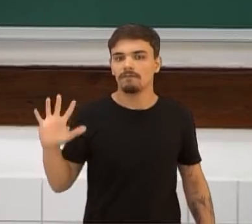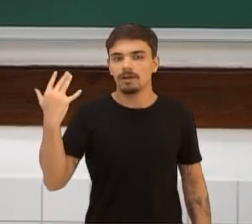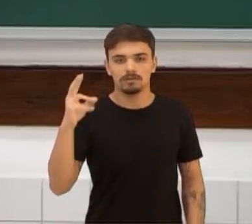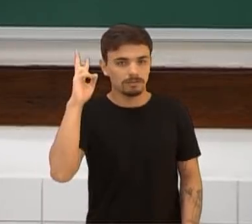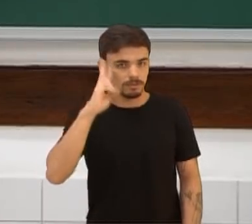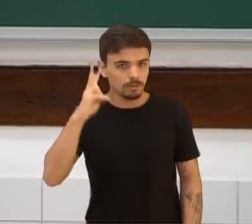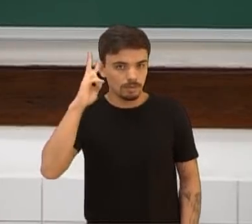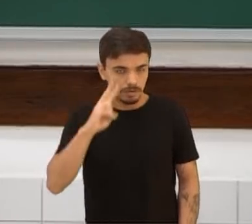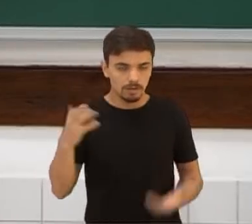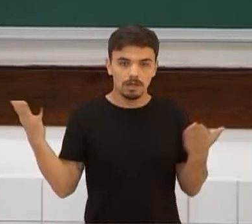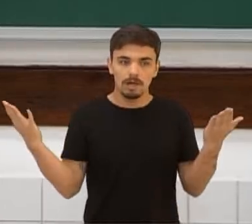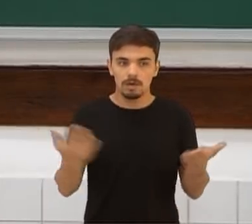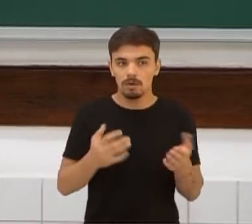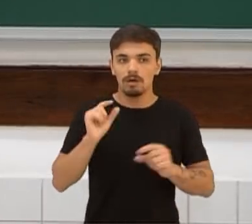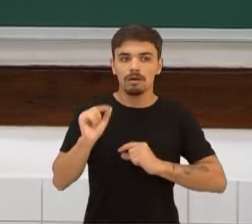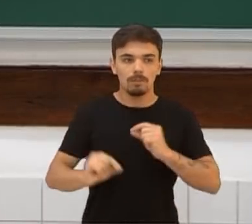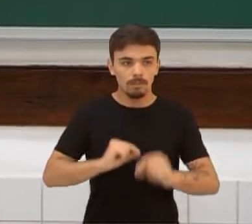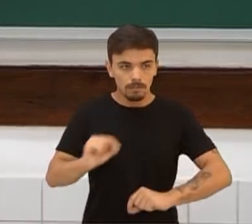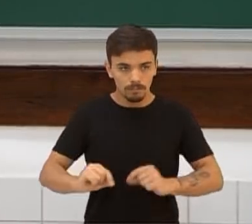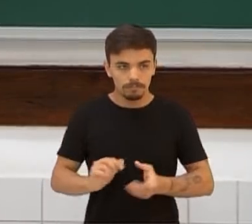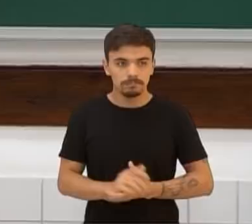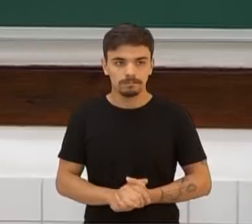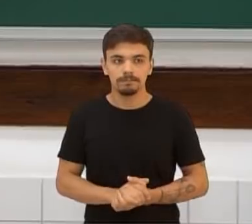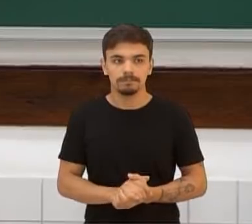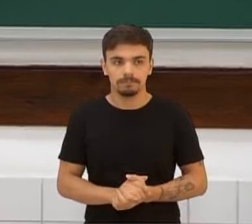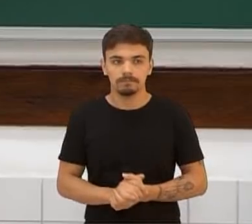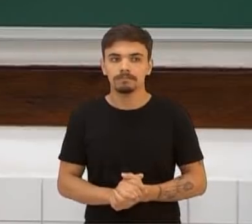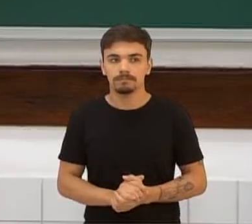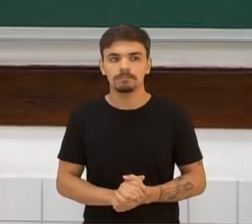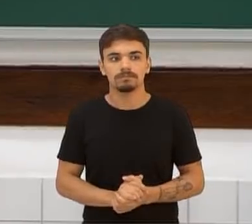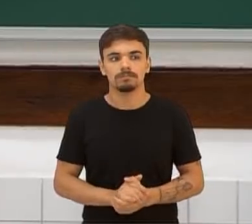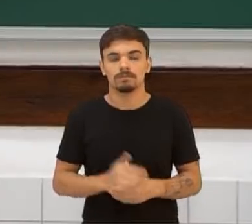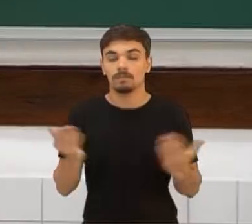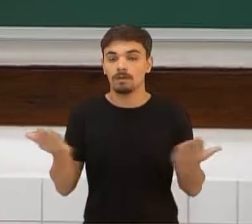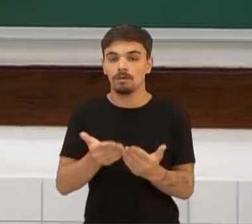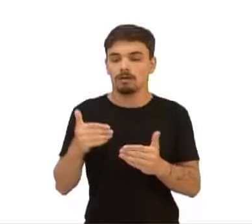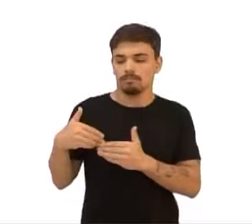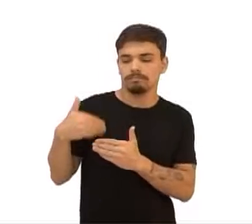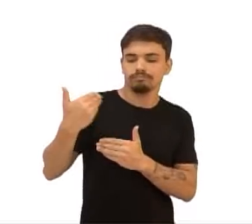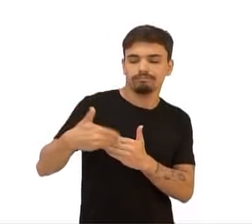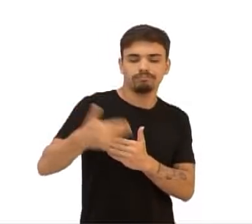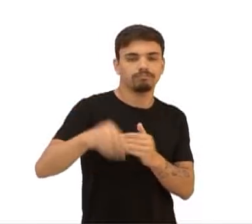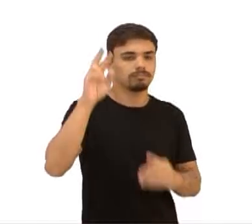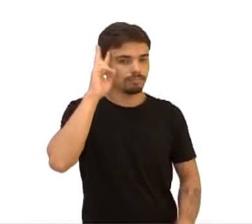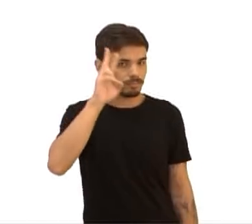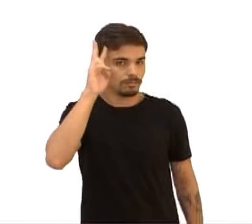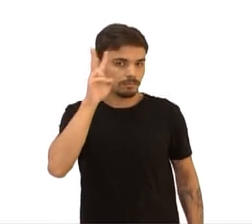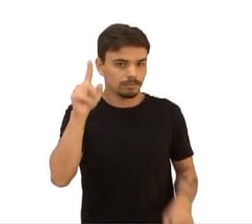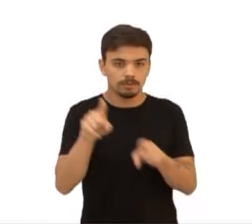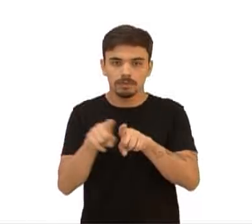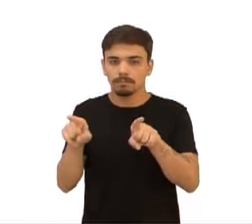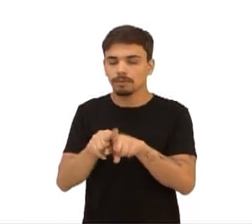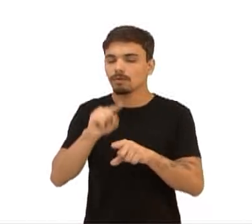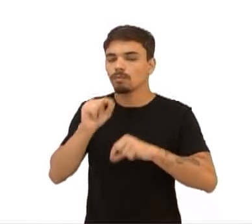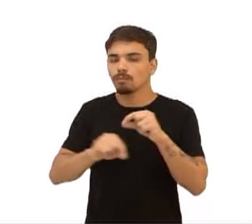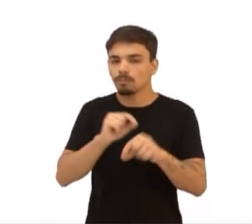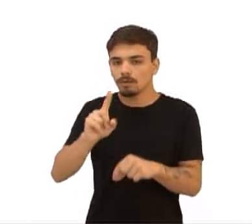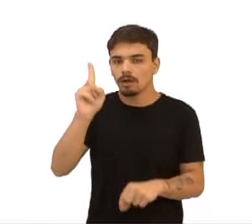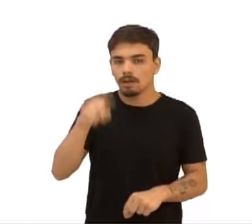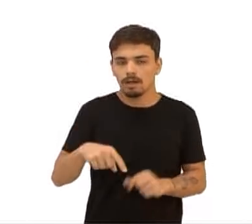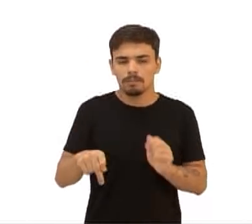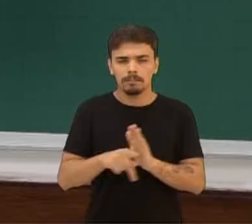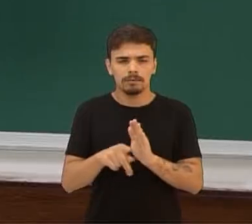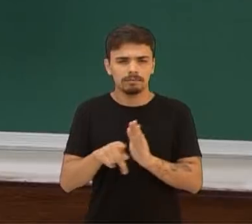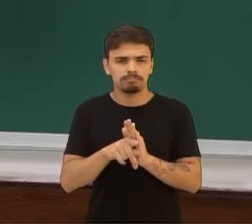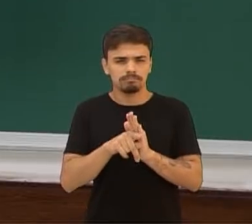histórico. Agora, olha só, vamos para os processos históricos. Os processos históricos, eles são